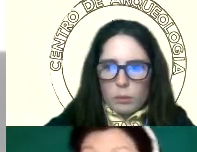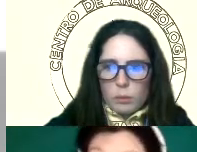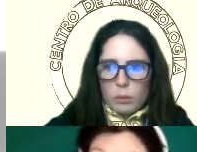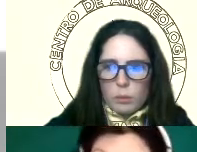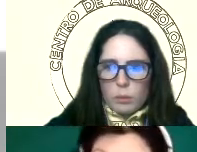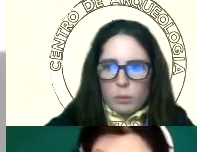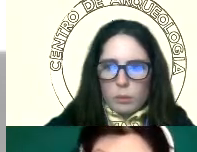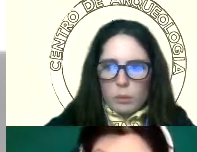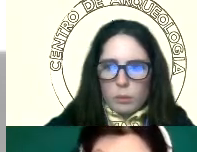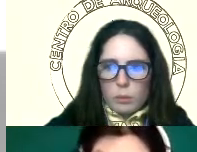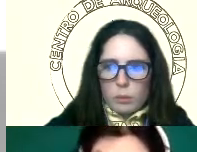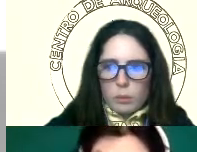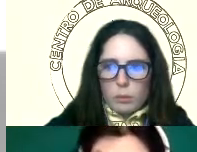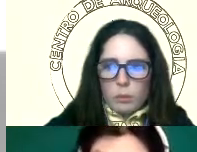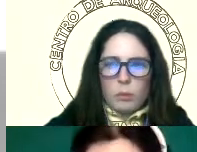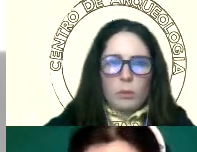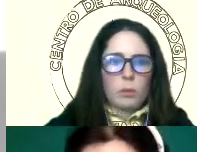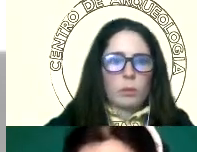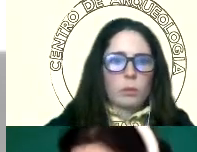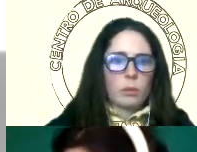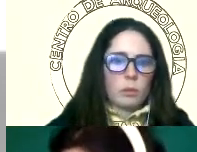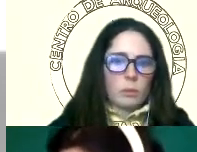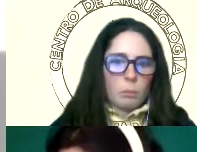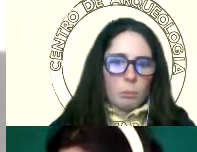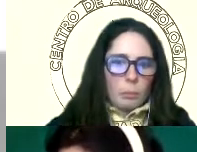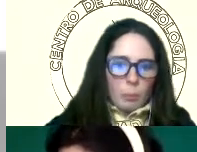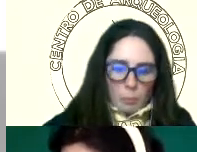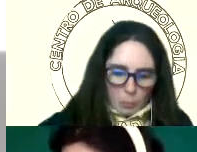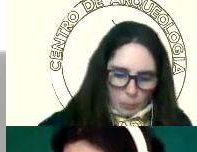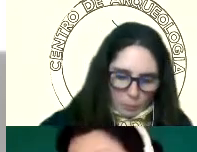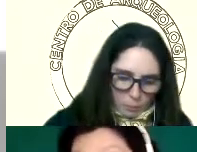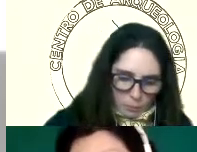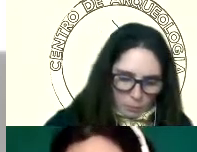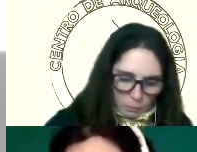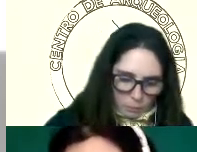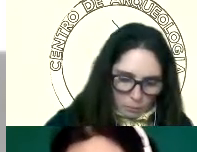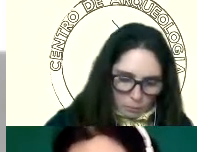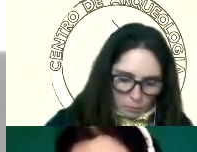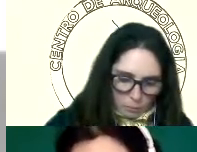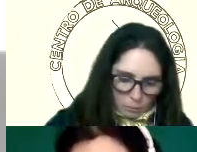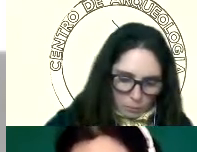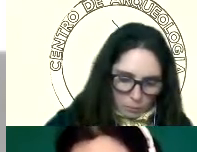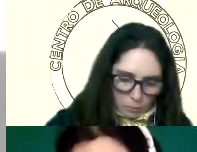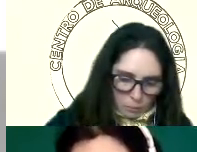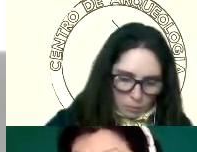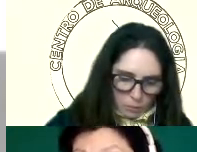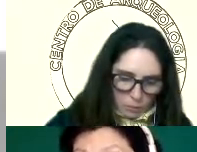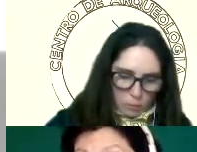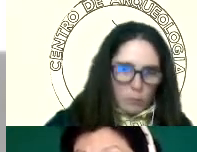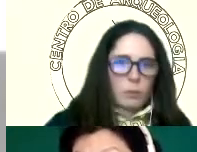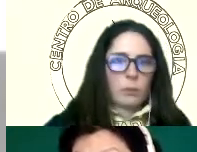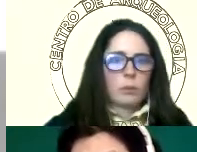longo processo de degradação e foi, nos anos 50, adquirido pela